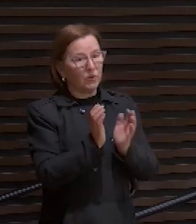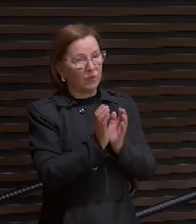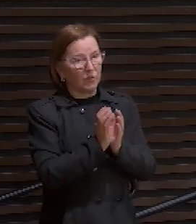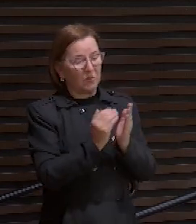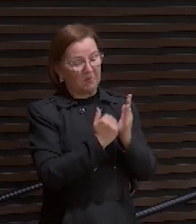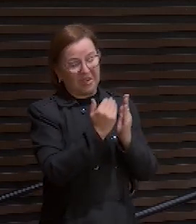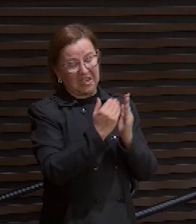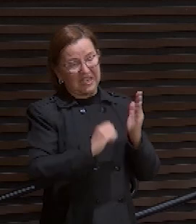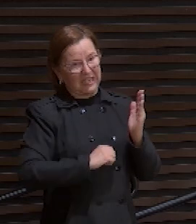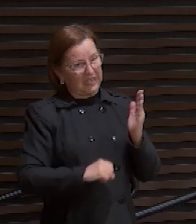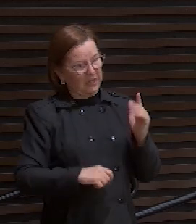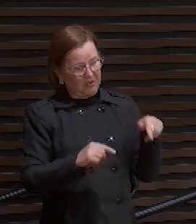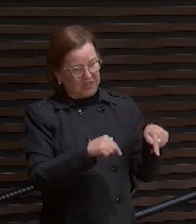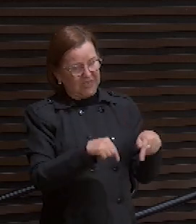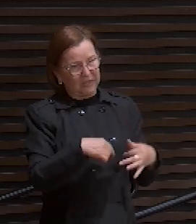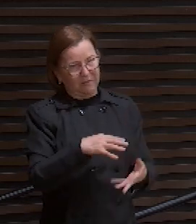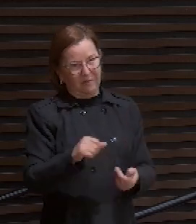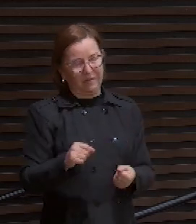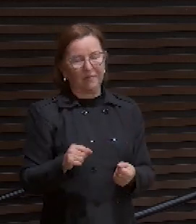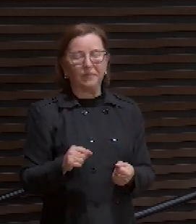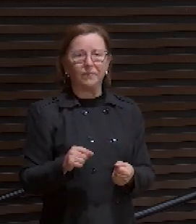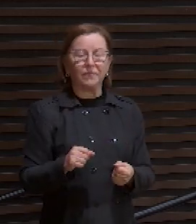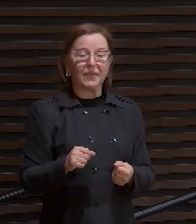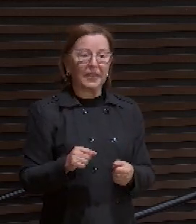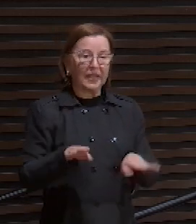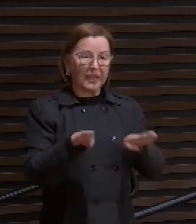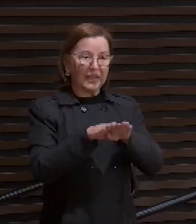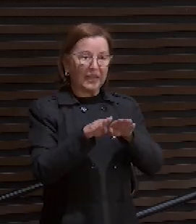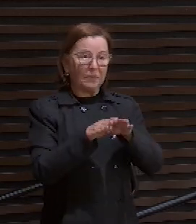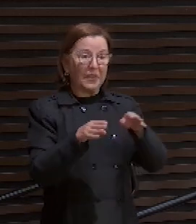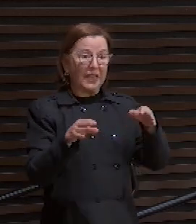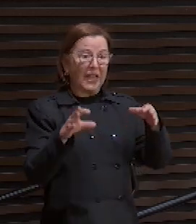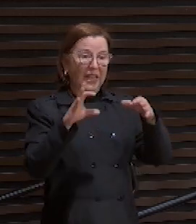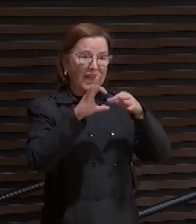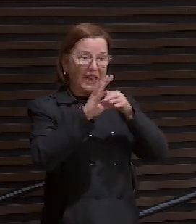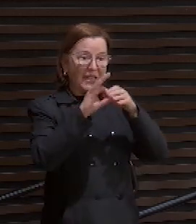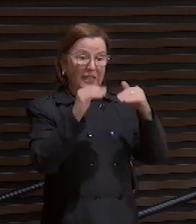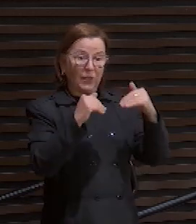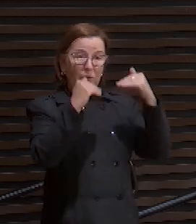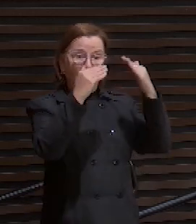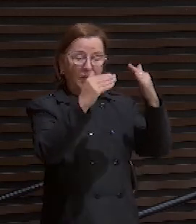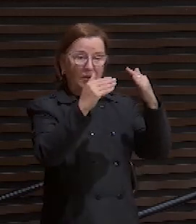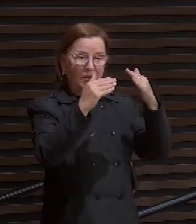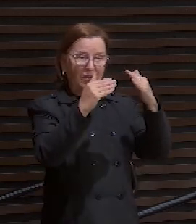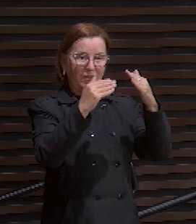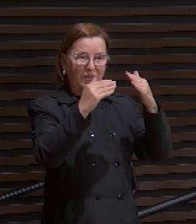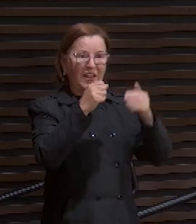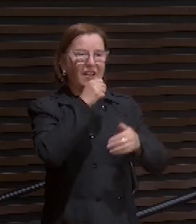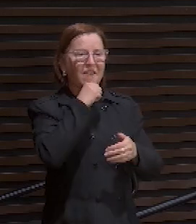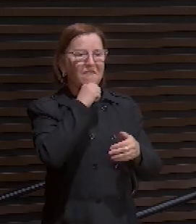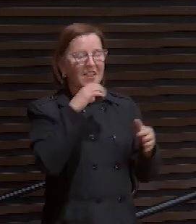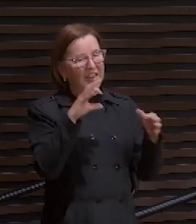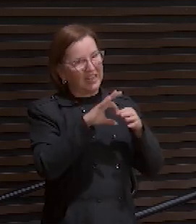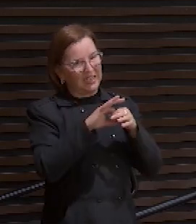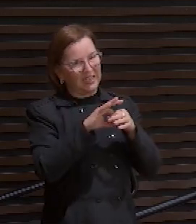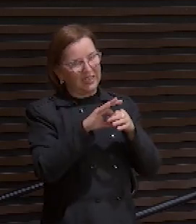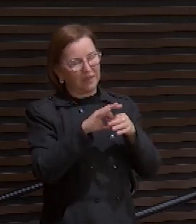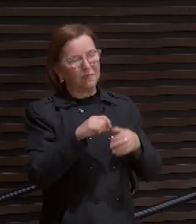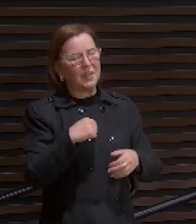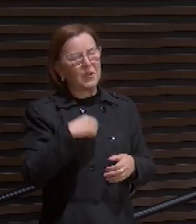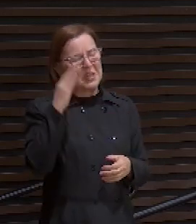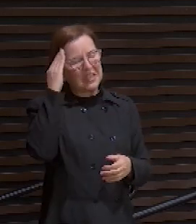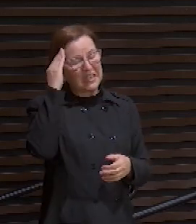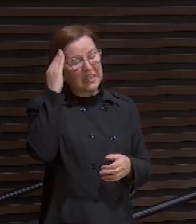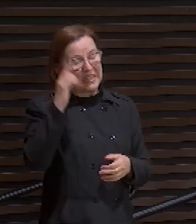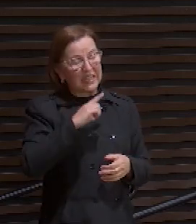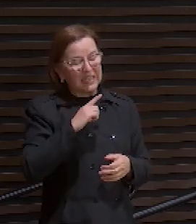aliança que ele media é superior à antiga. Eu sei que tem hoje muita